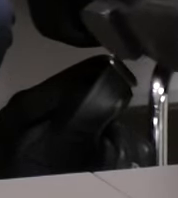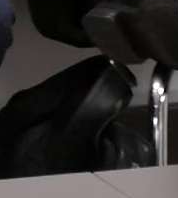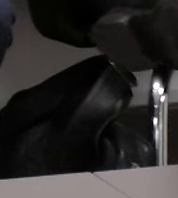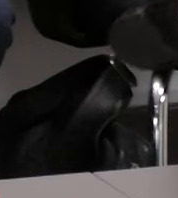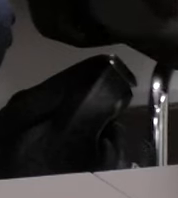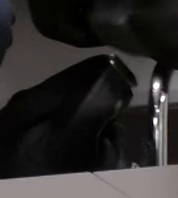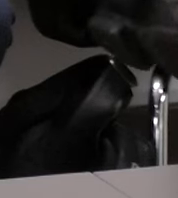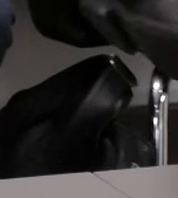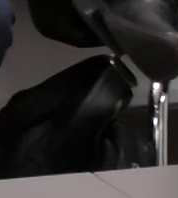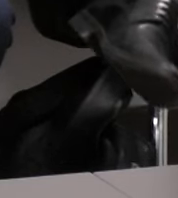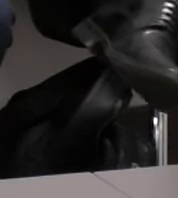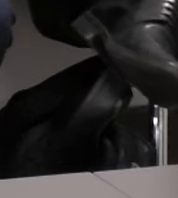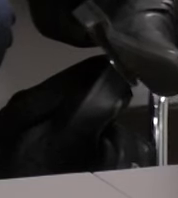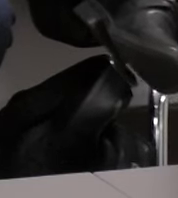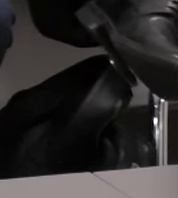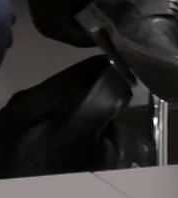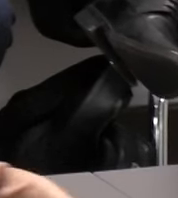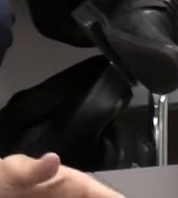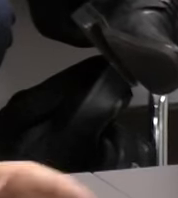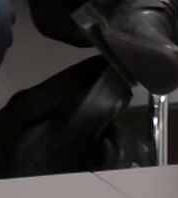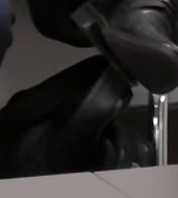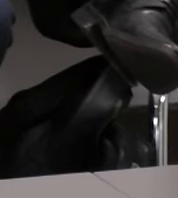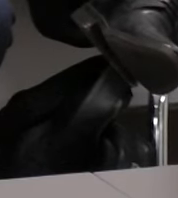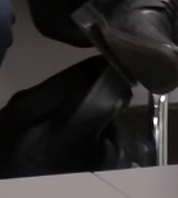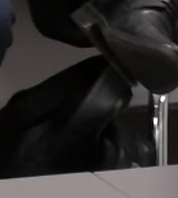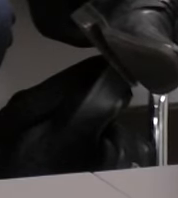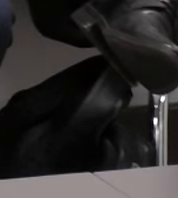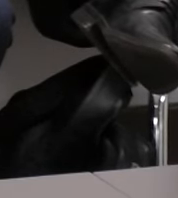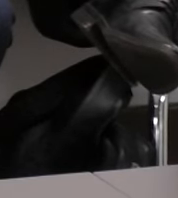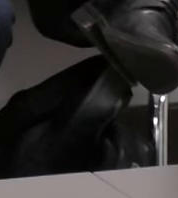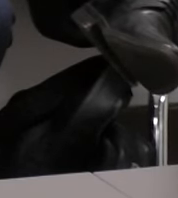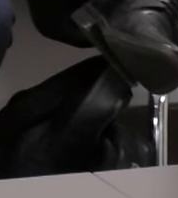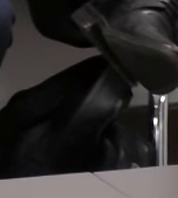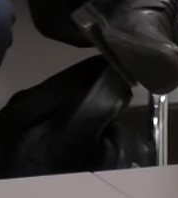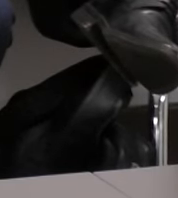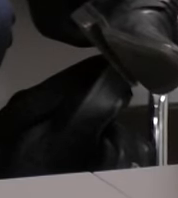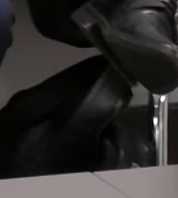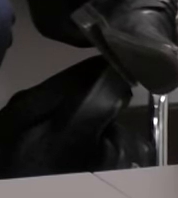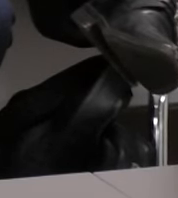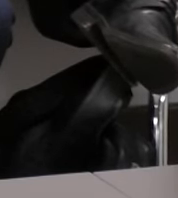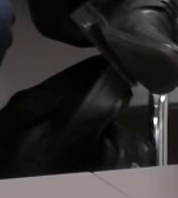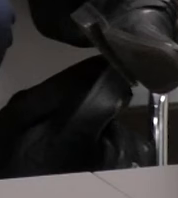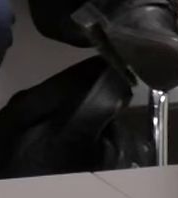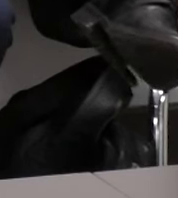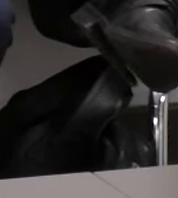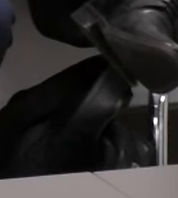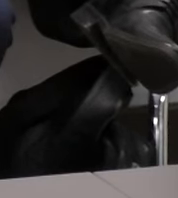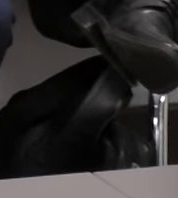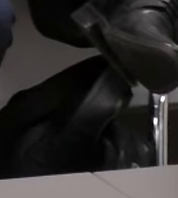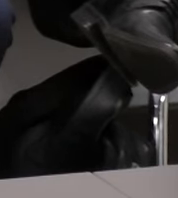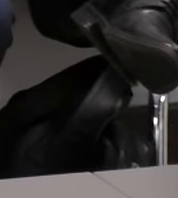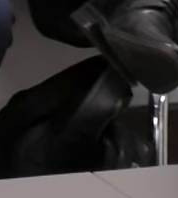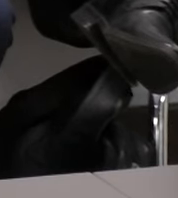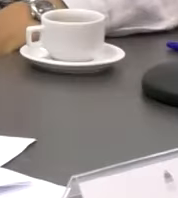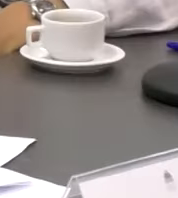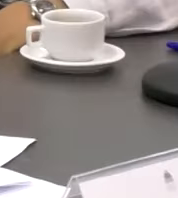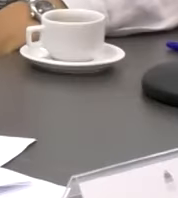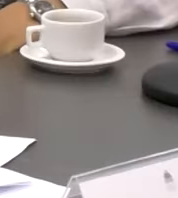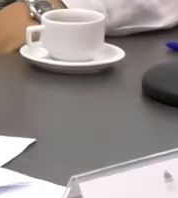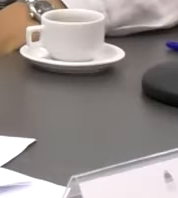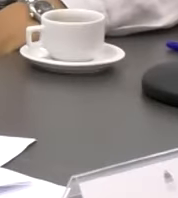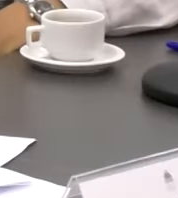por convicção própria que é perfeitamente possível essa essa medida e ela perguntou da da questão